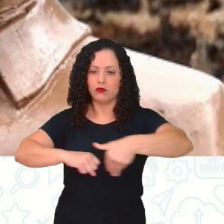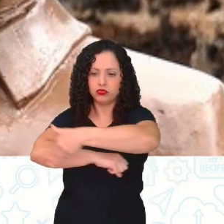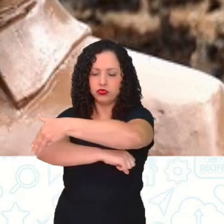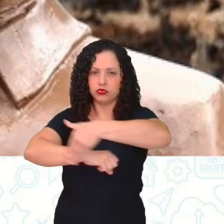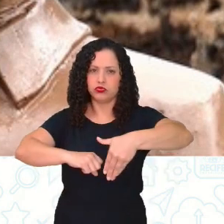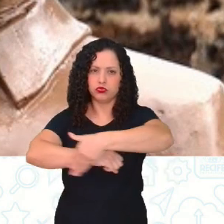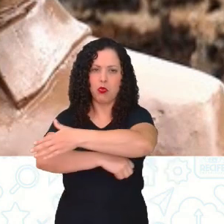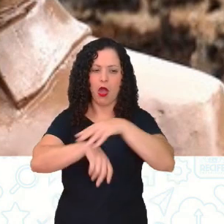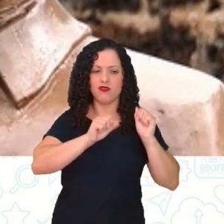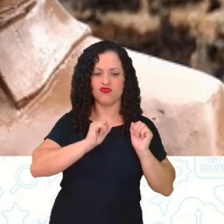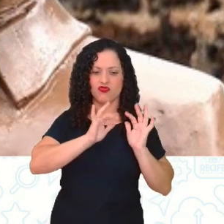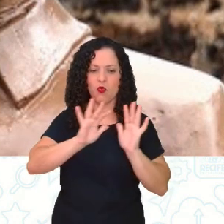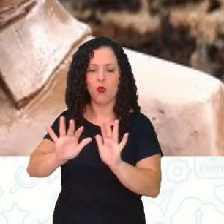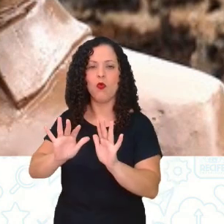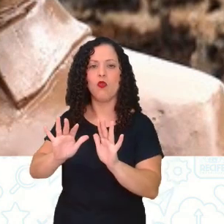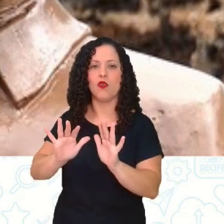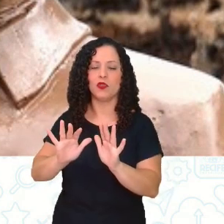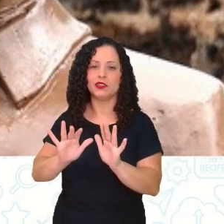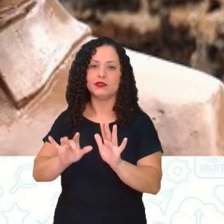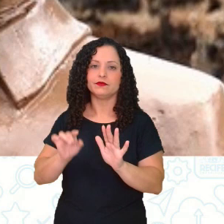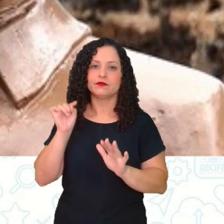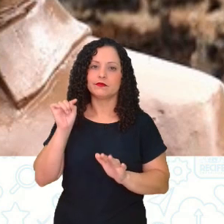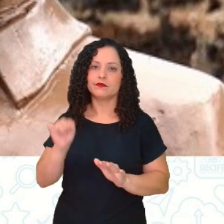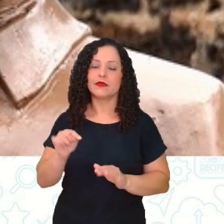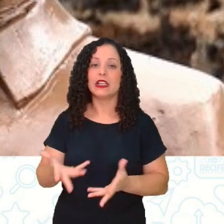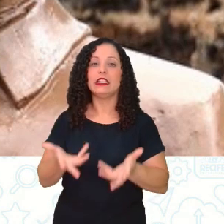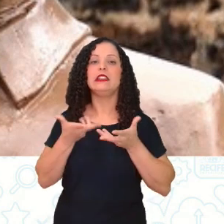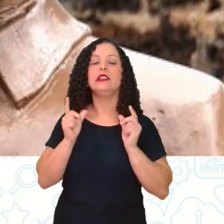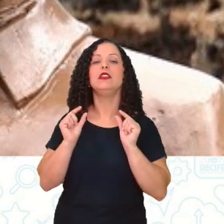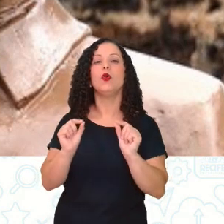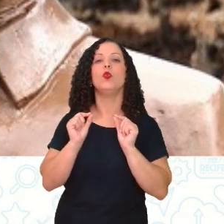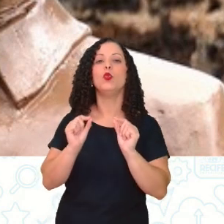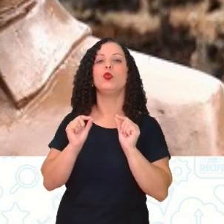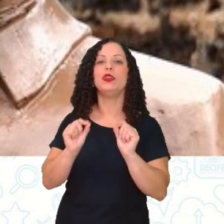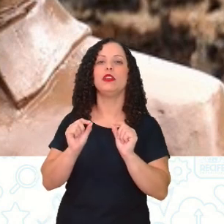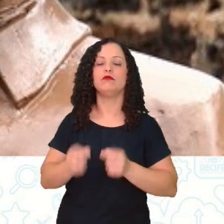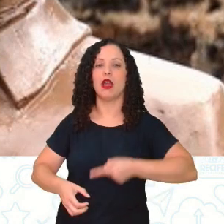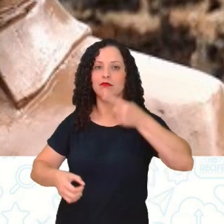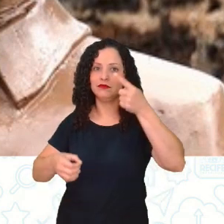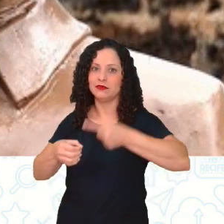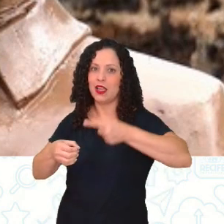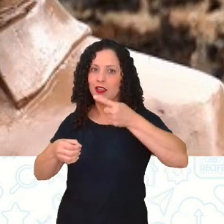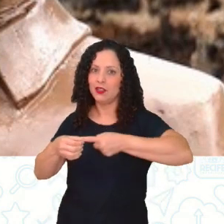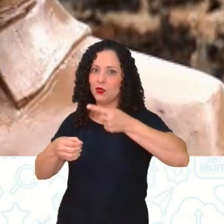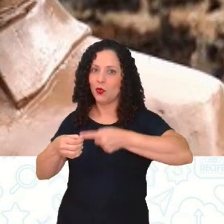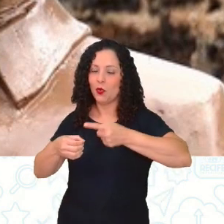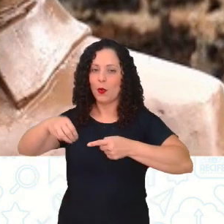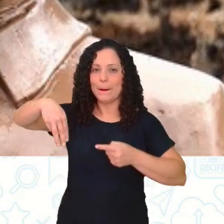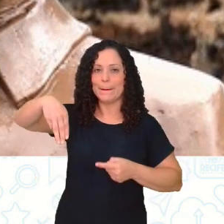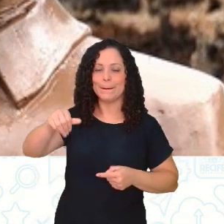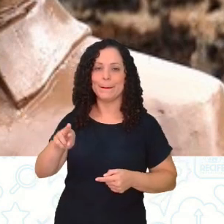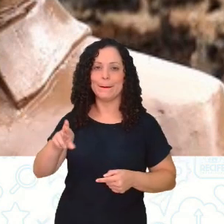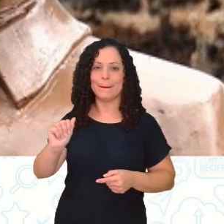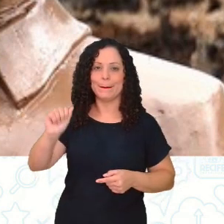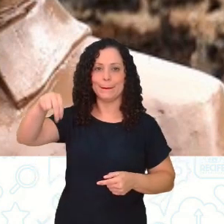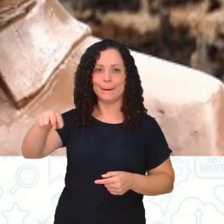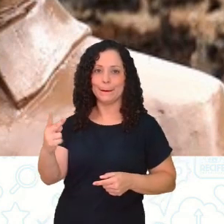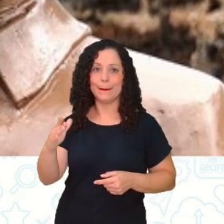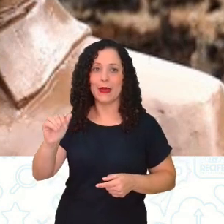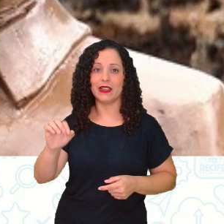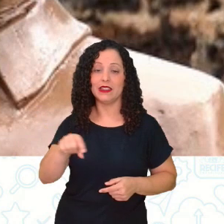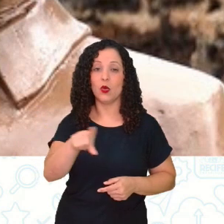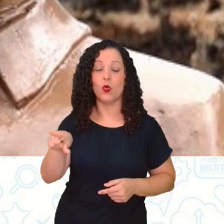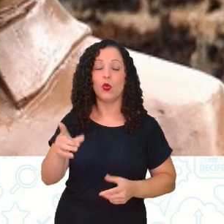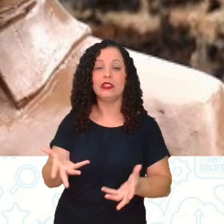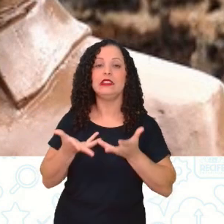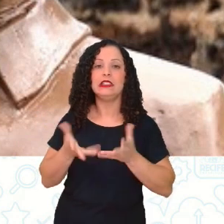cadeia da Vila Manga, certo? Ele queria o quê? Era no interior, né, do Maranhão, ele queria libertar o seu